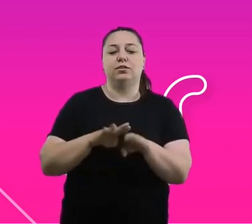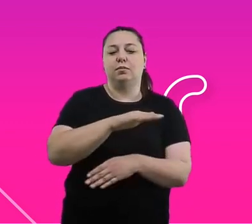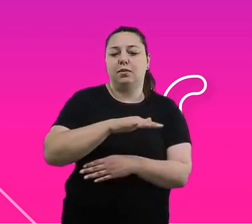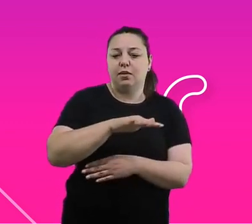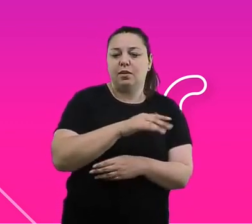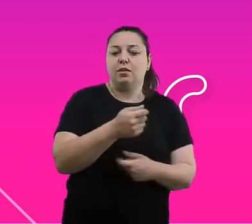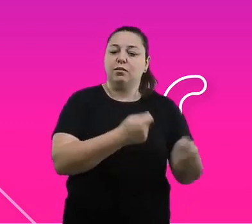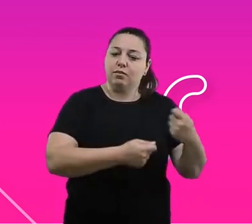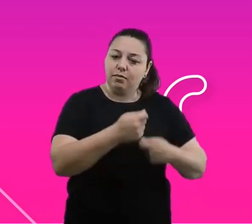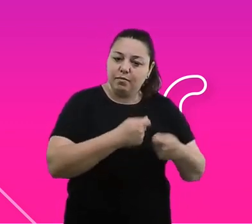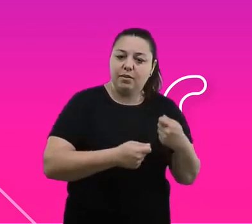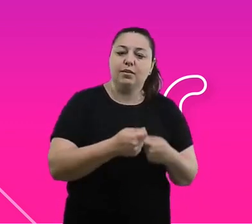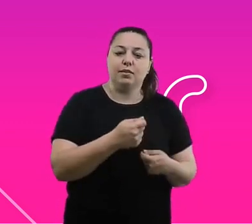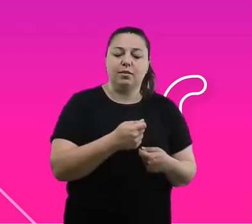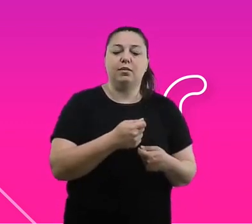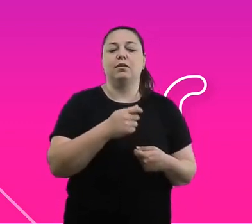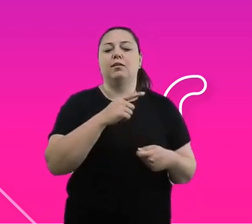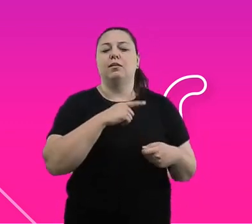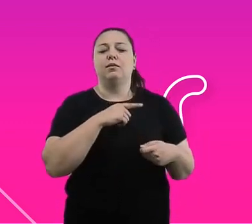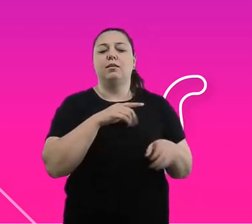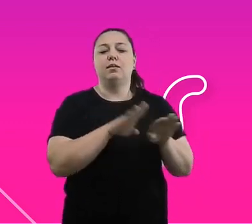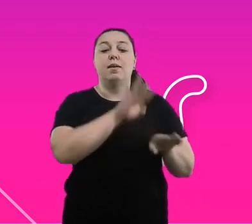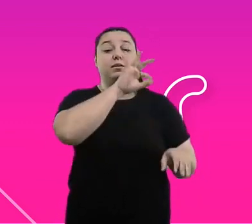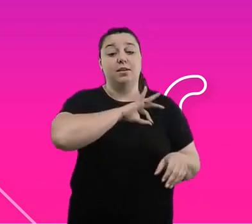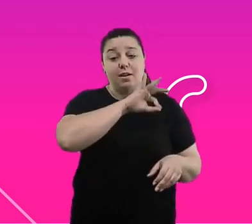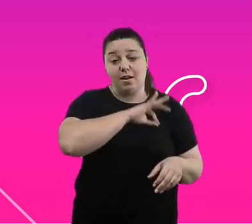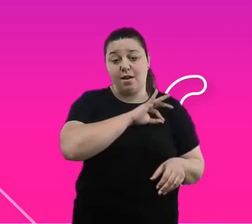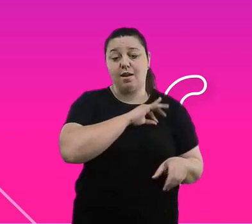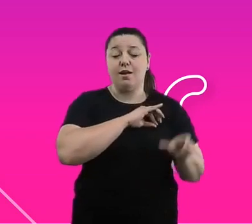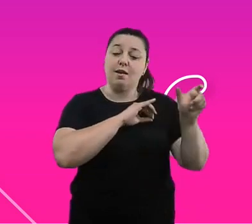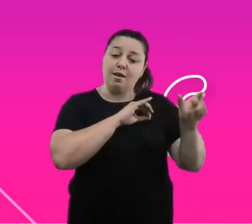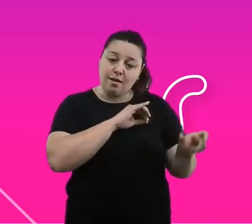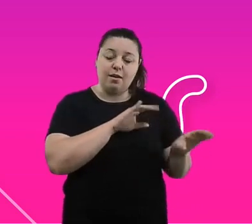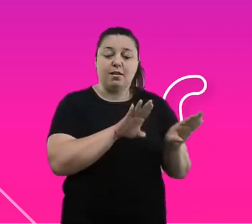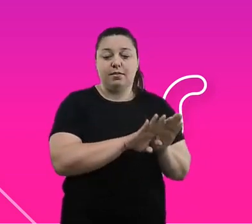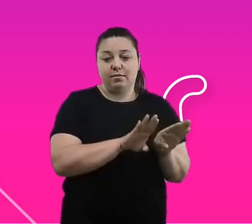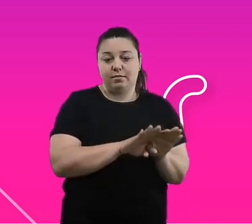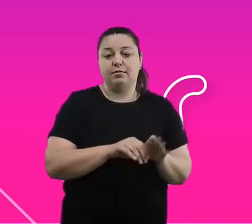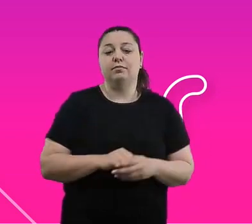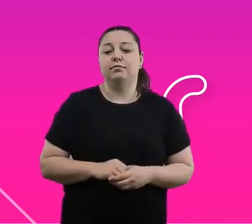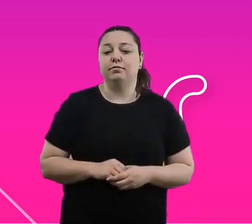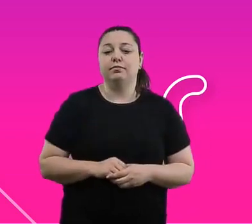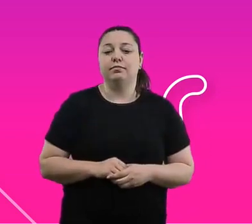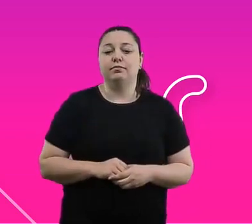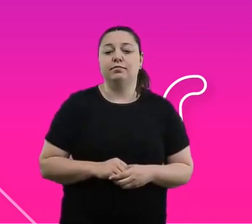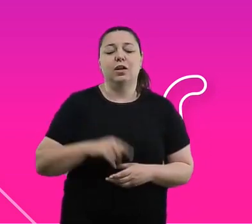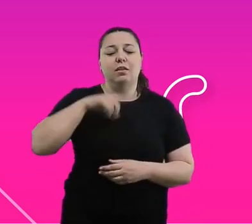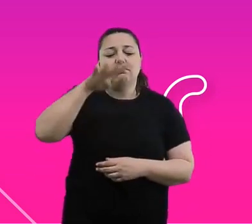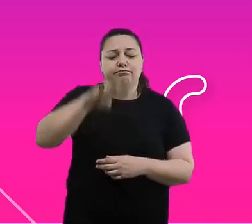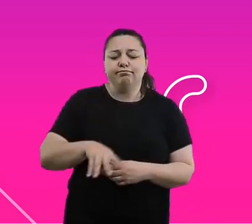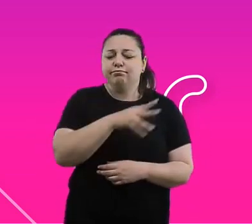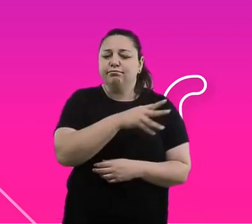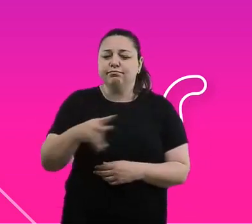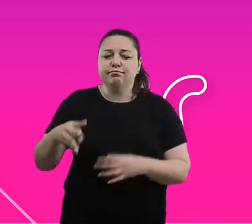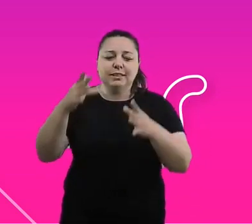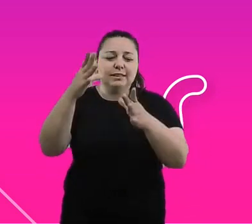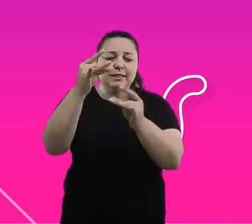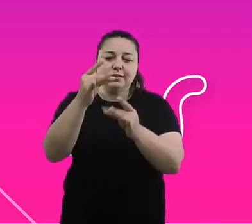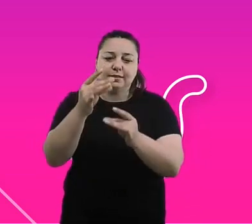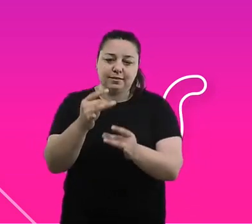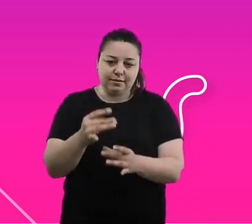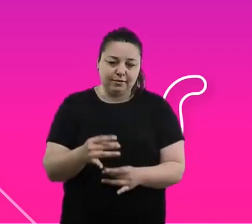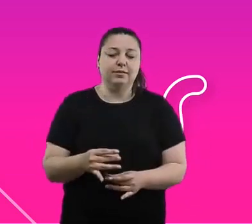data frame bonitinho como esse aqui. É um data frame que mostra a quantidade de empregos gerados ou eliminados por município,